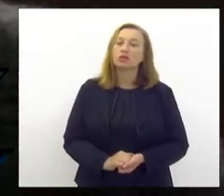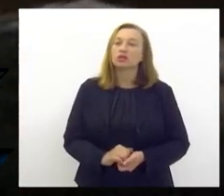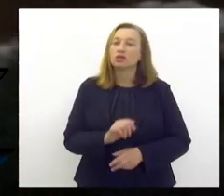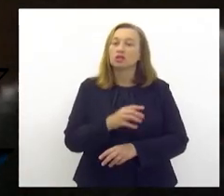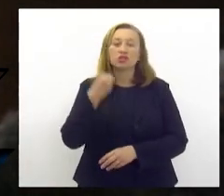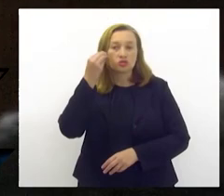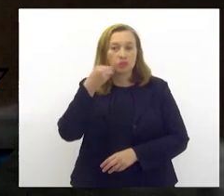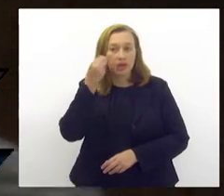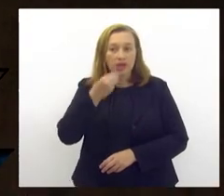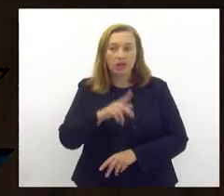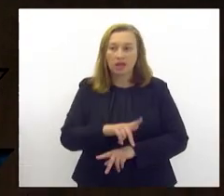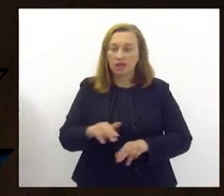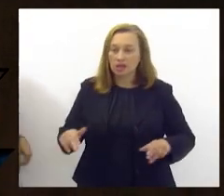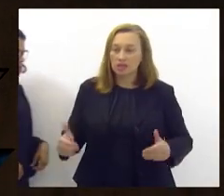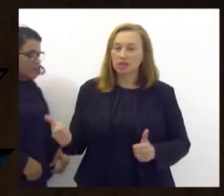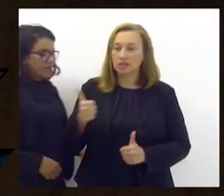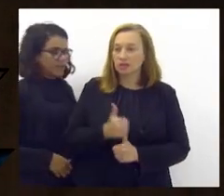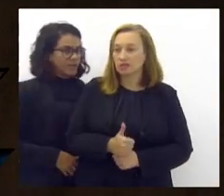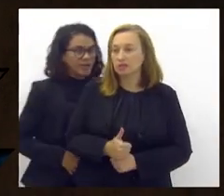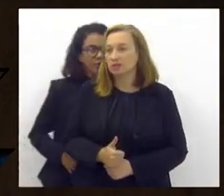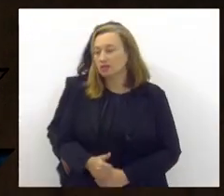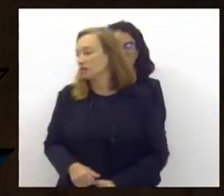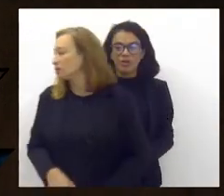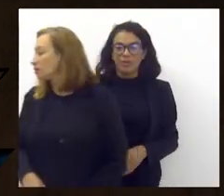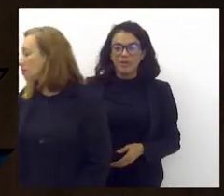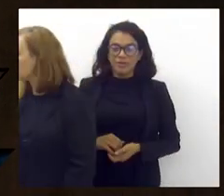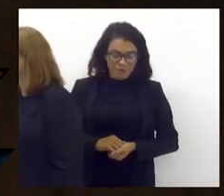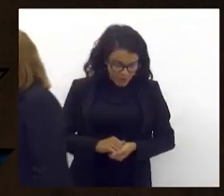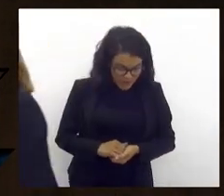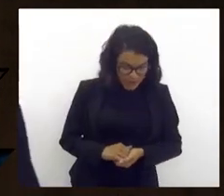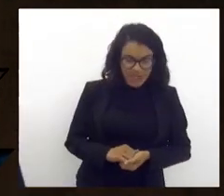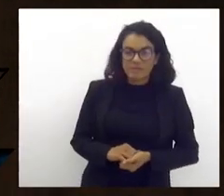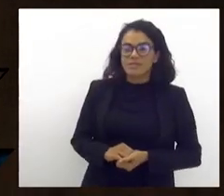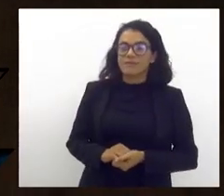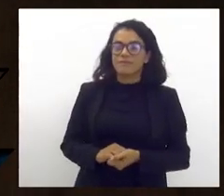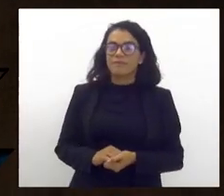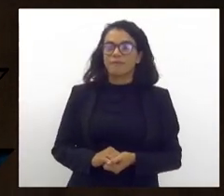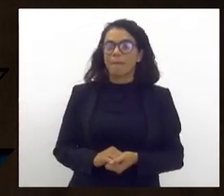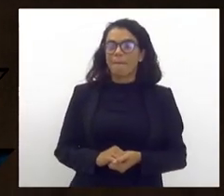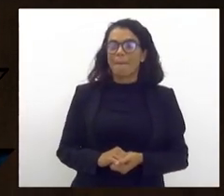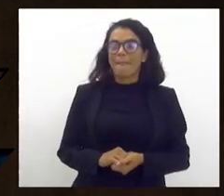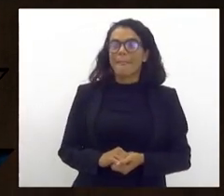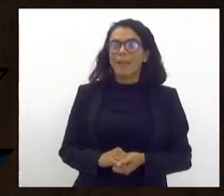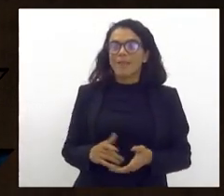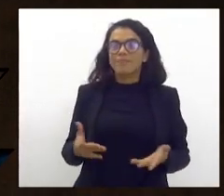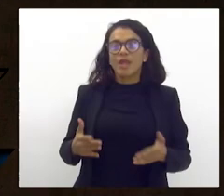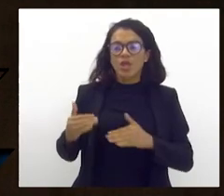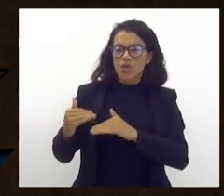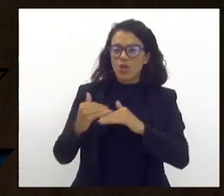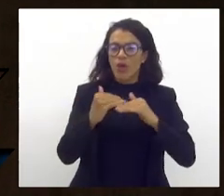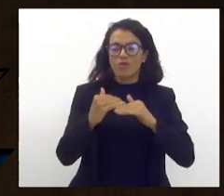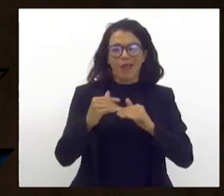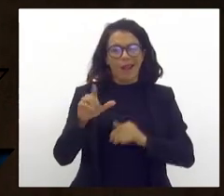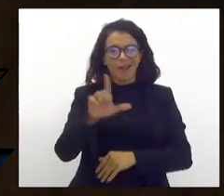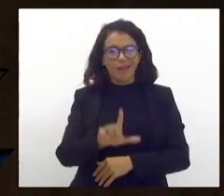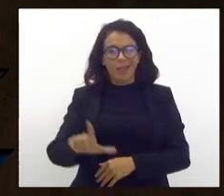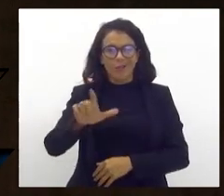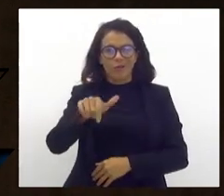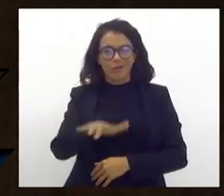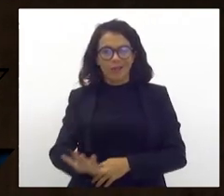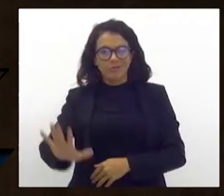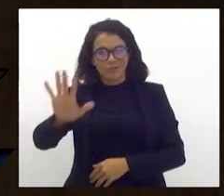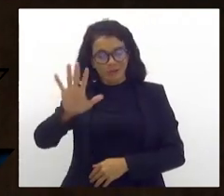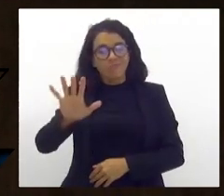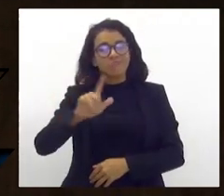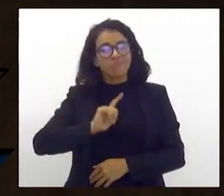vivências, instaurando, portanto, narradoras e narradores disruptivos, mas também proporciona que, no rol da grande literatura nacional,